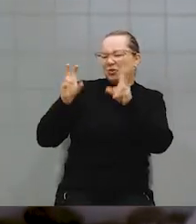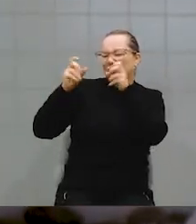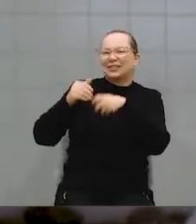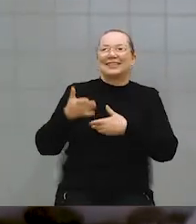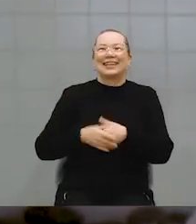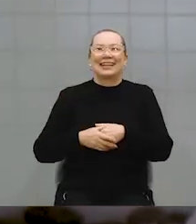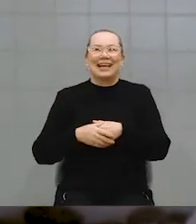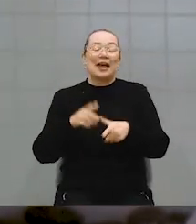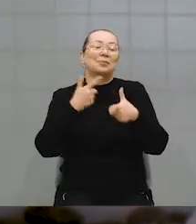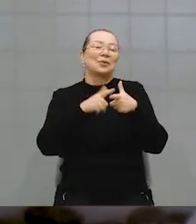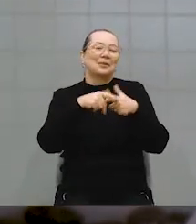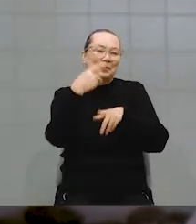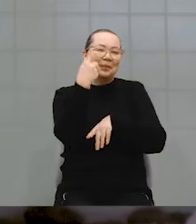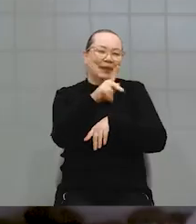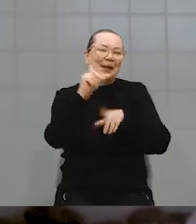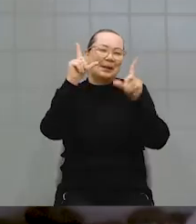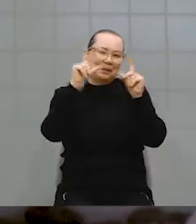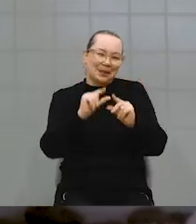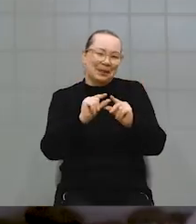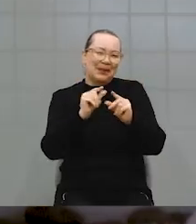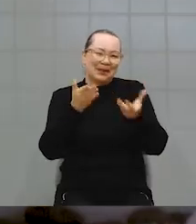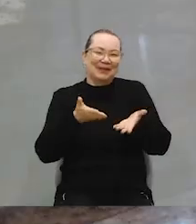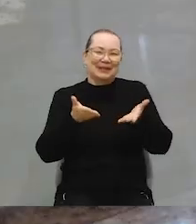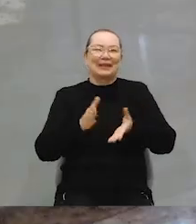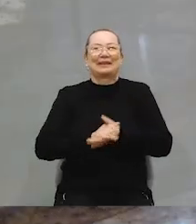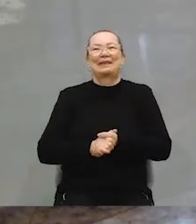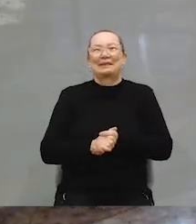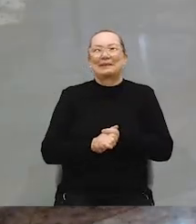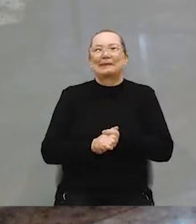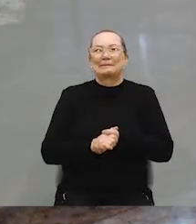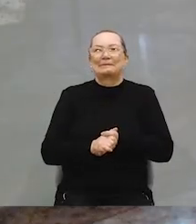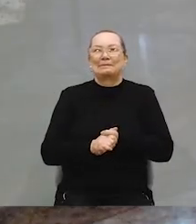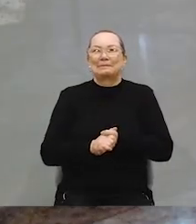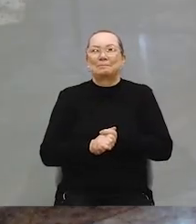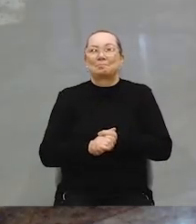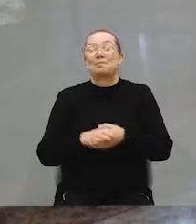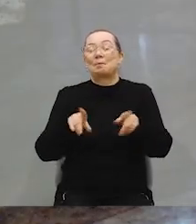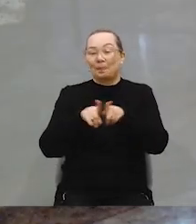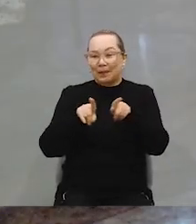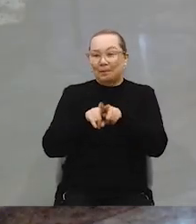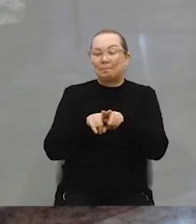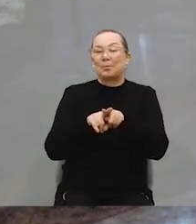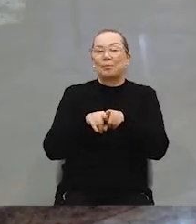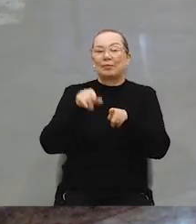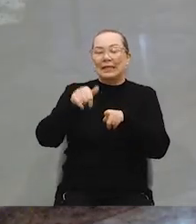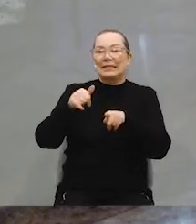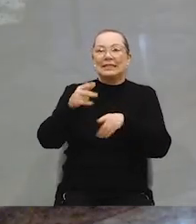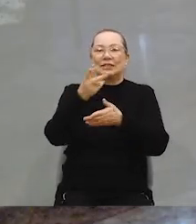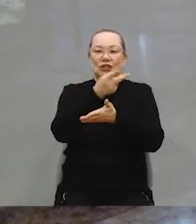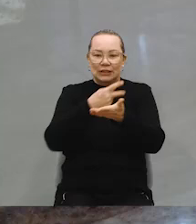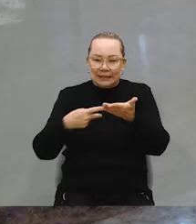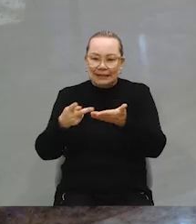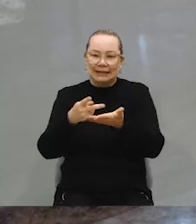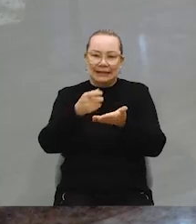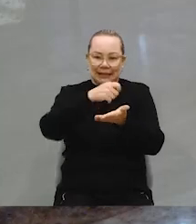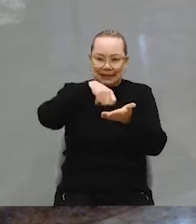pouquinho menor, não é tão extenso assim. E assim, nessa questão de ilustração e